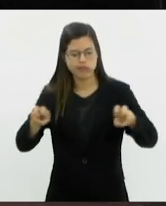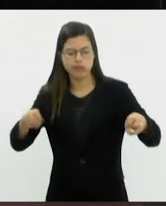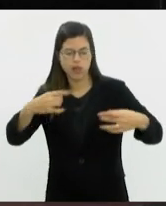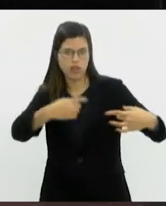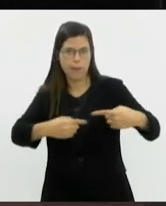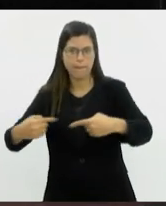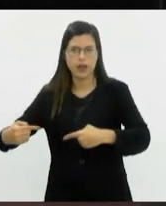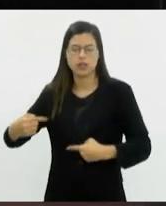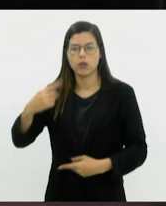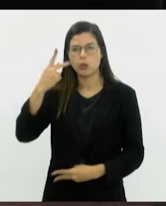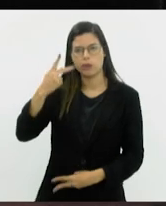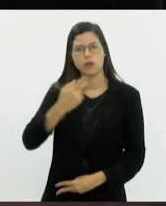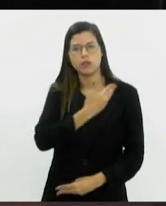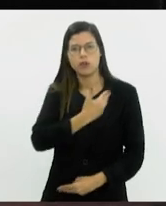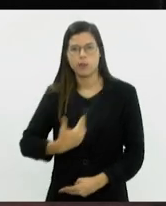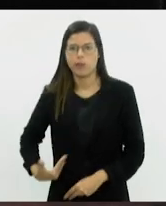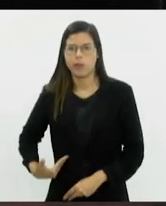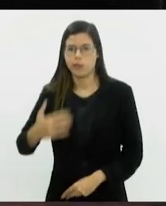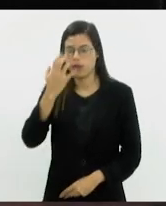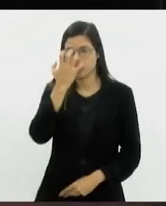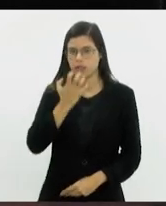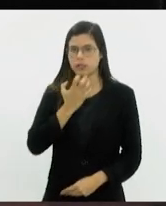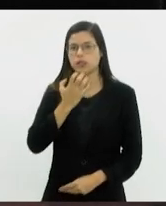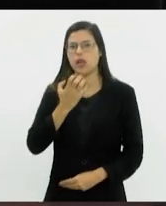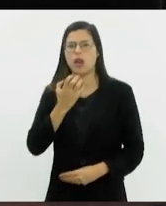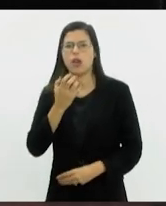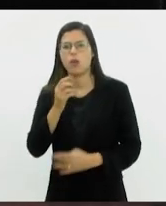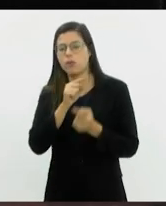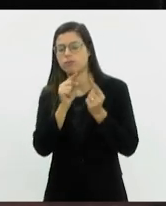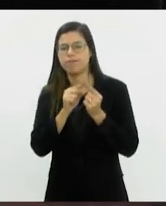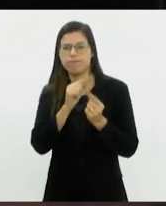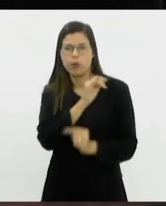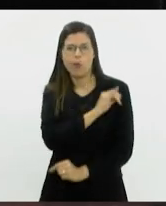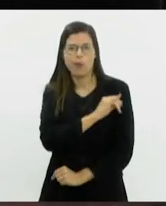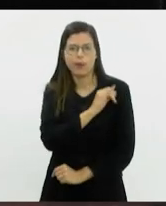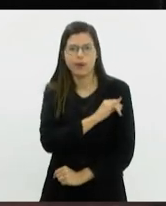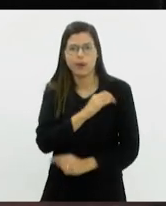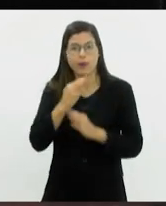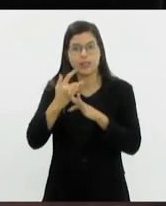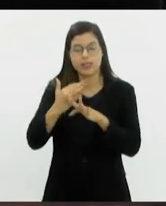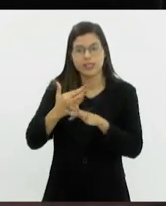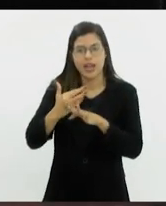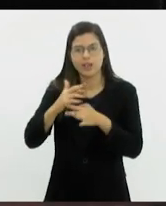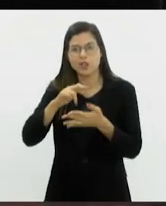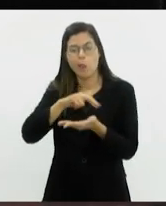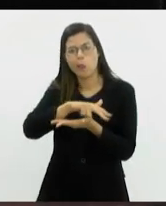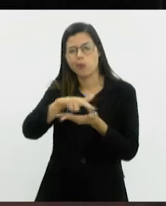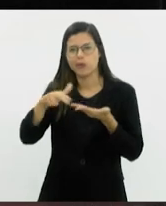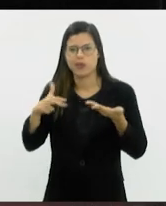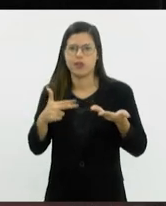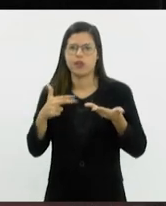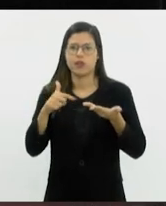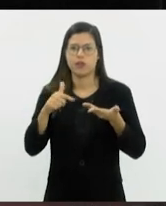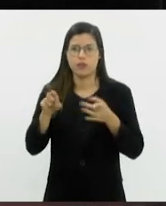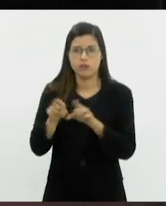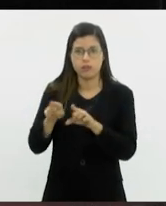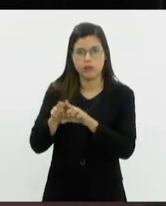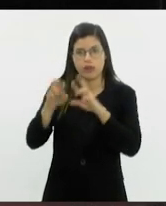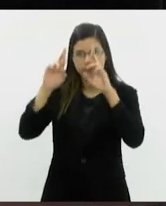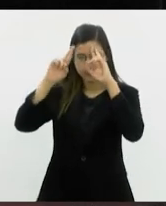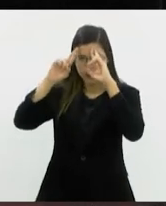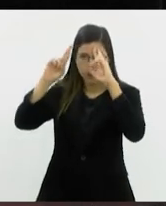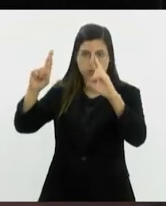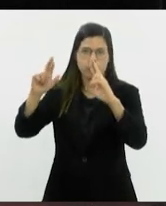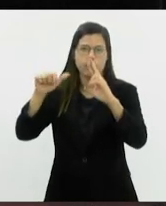política pública séria para que o Rio seja uma cidade plural, seja uma cidade onde o respeito impere cada